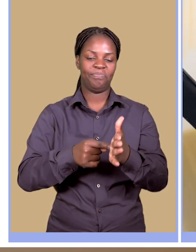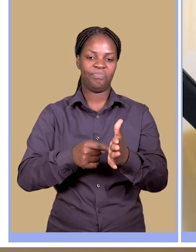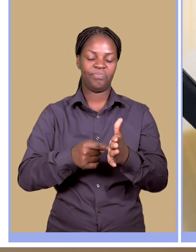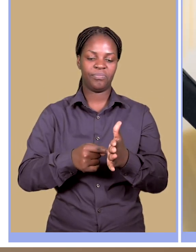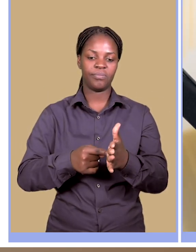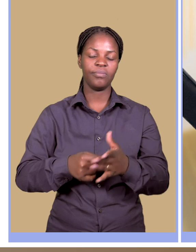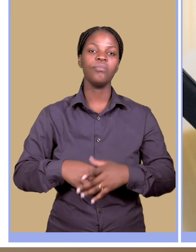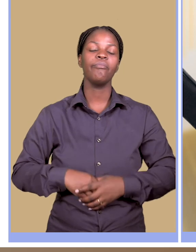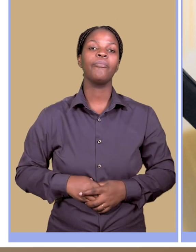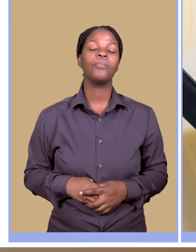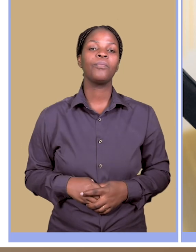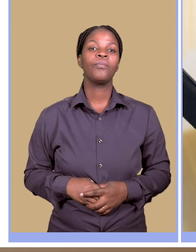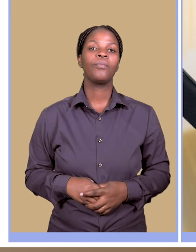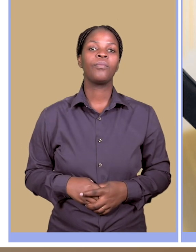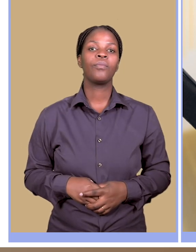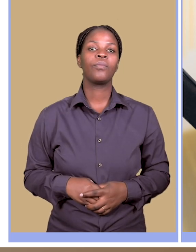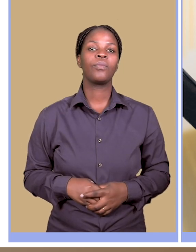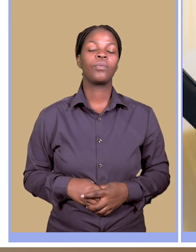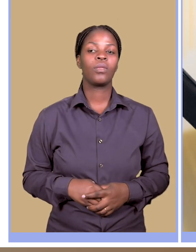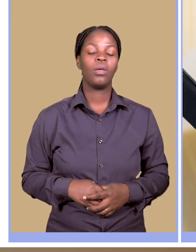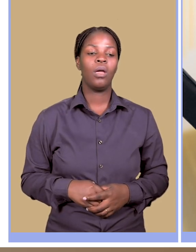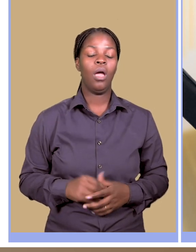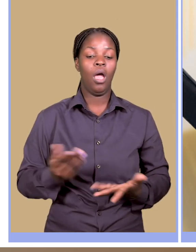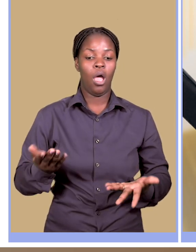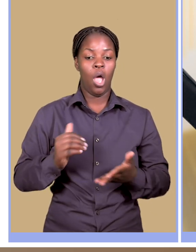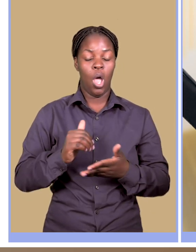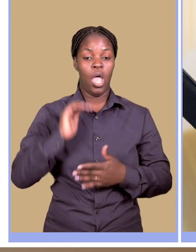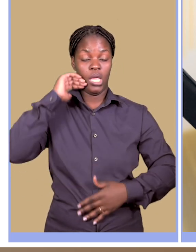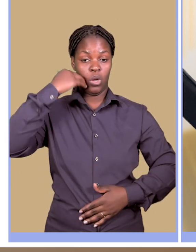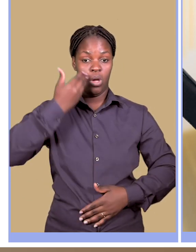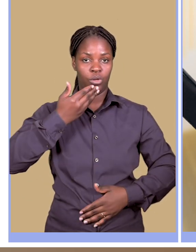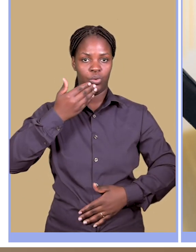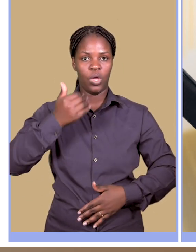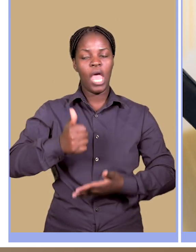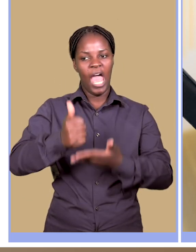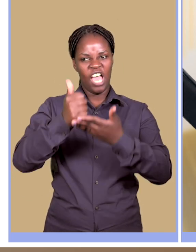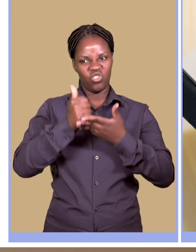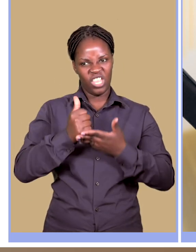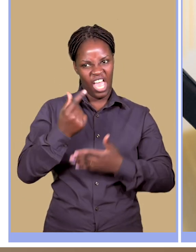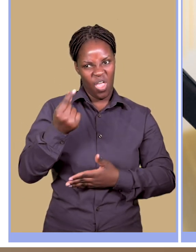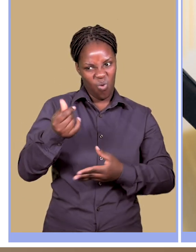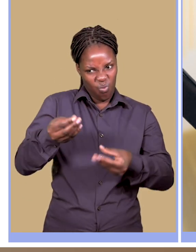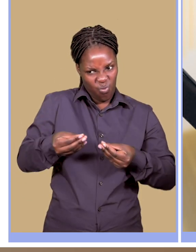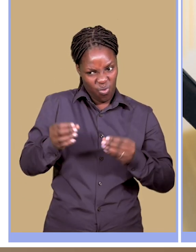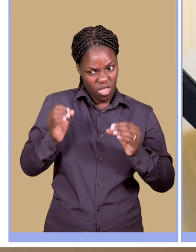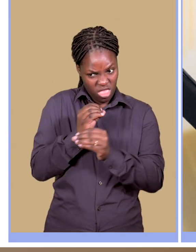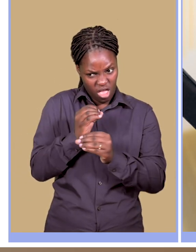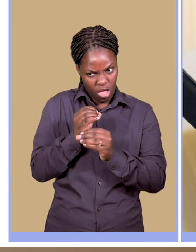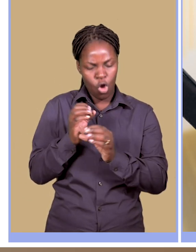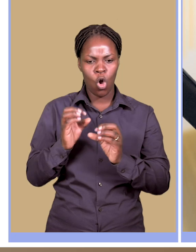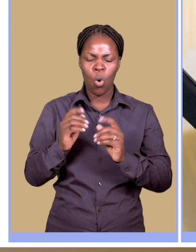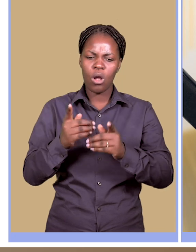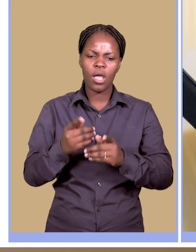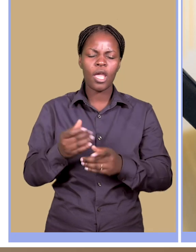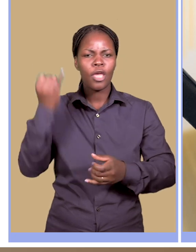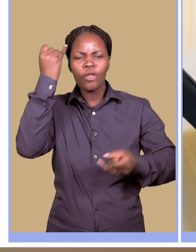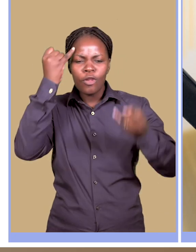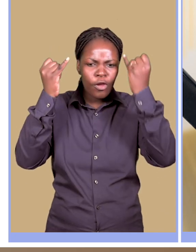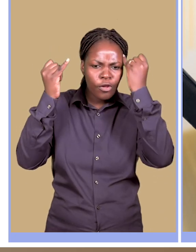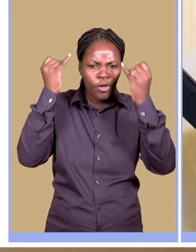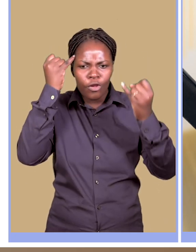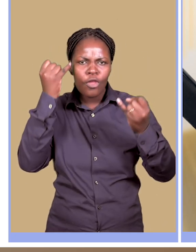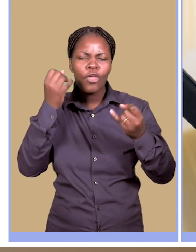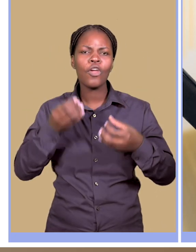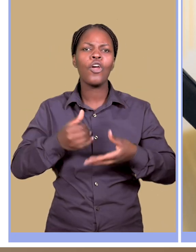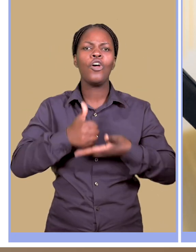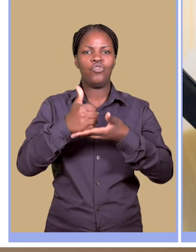chama capital social aqui, que pelo menos, se não me ajuda materialmente, vai me ajudar emocionalmente, se não emocionalmente, pelo menos vai me ajudar